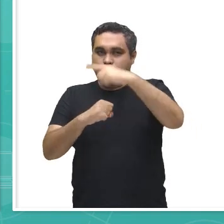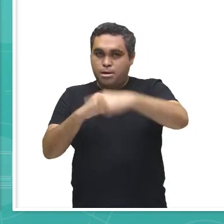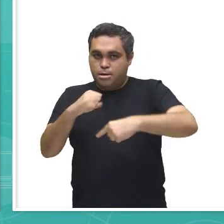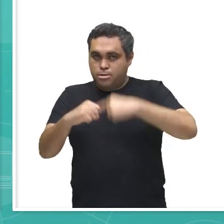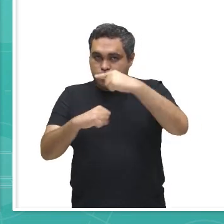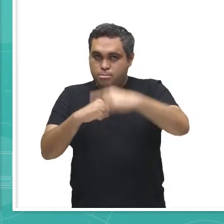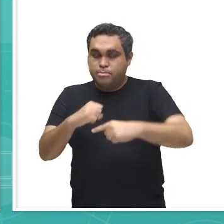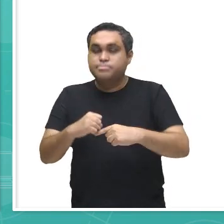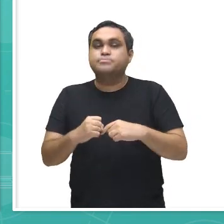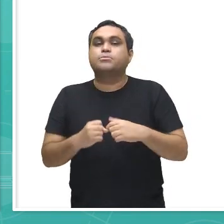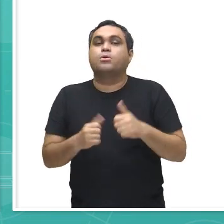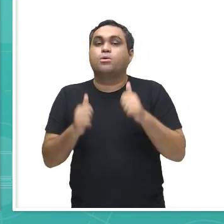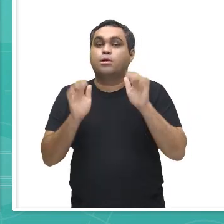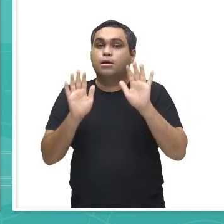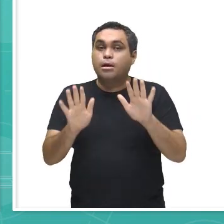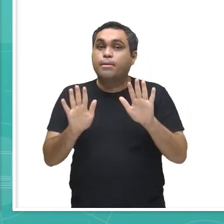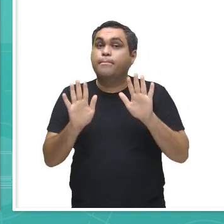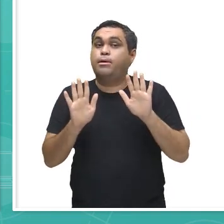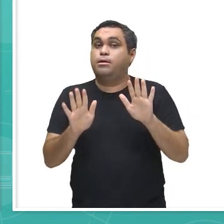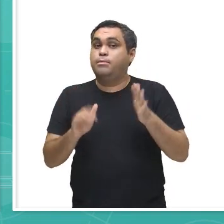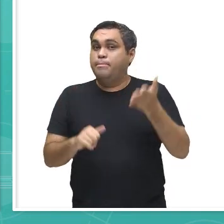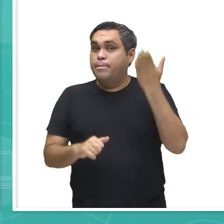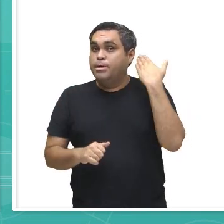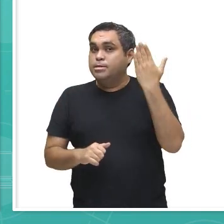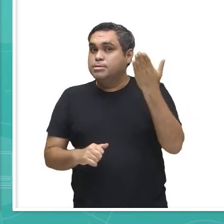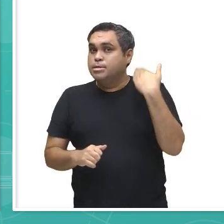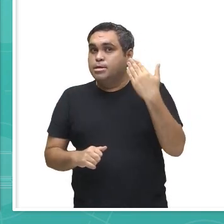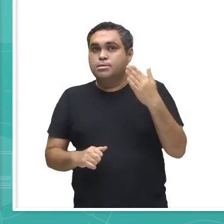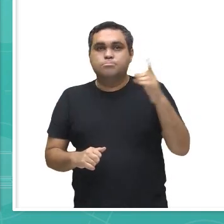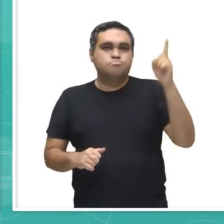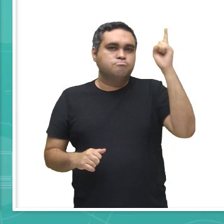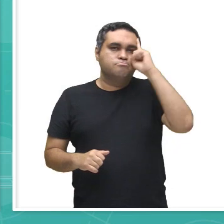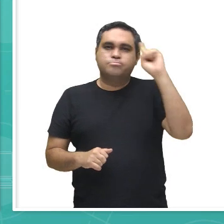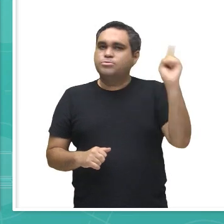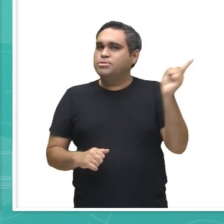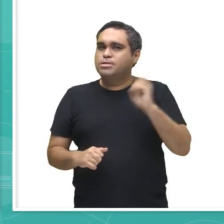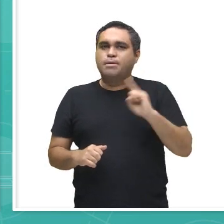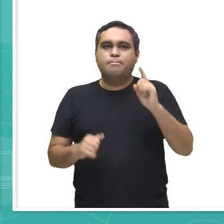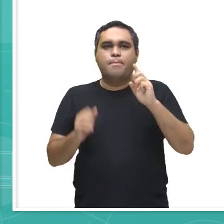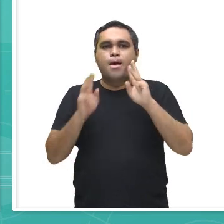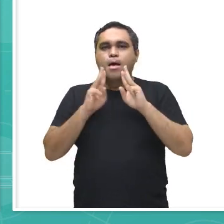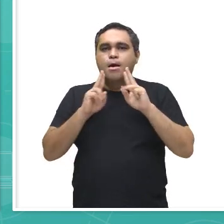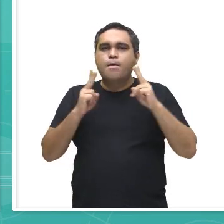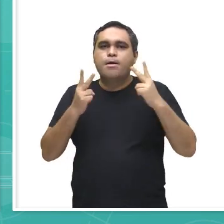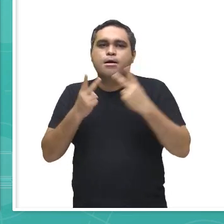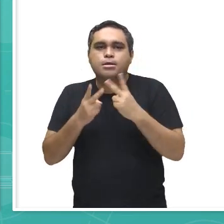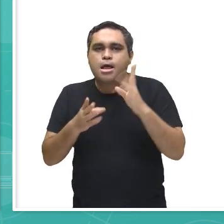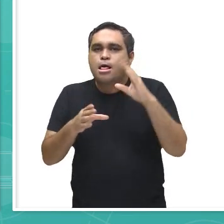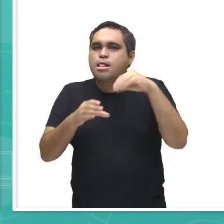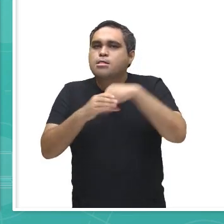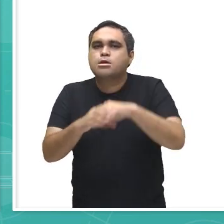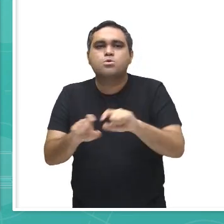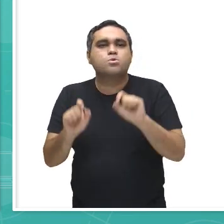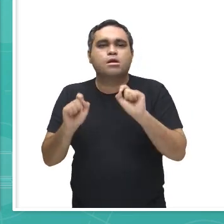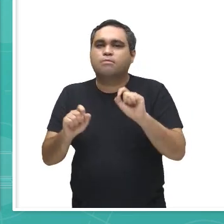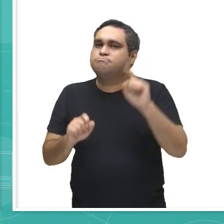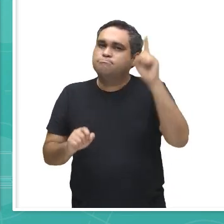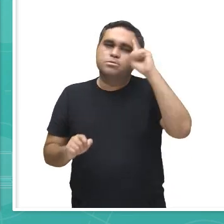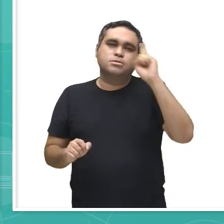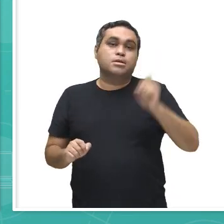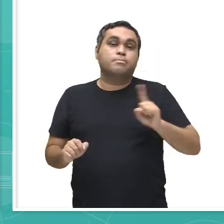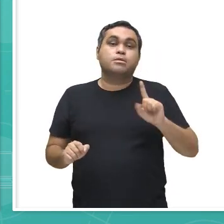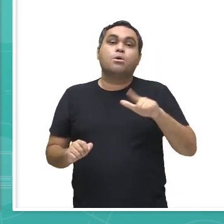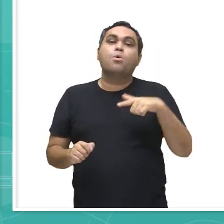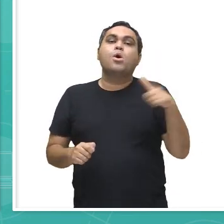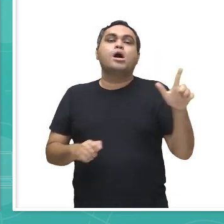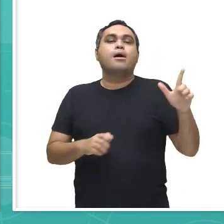porém, antigamente, né, a gente não sabia do que era constituída a matéria. E aí outros pensadores,